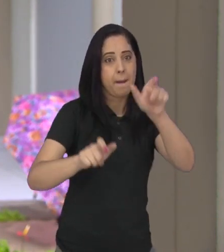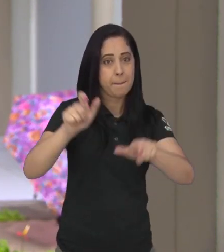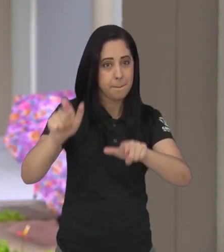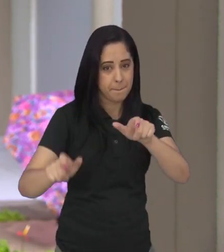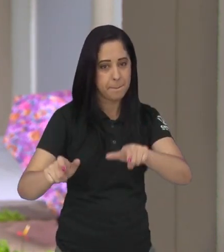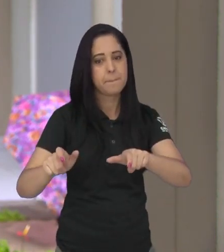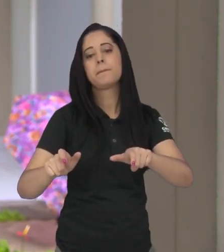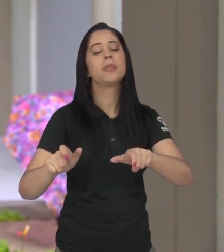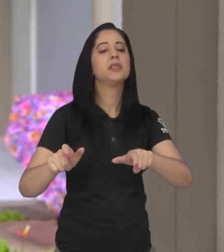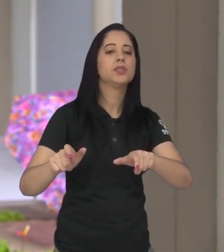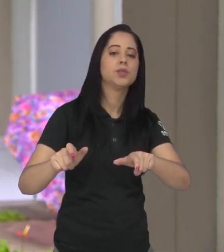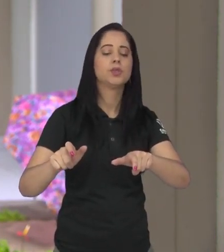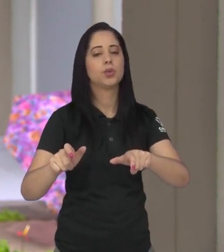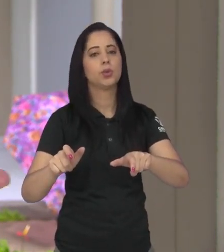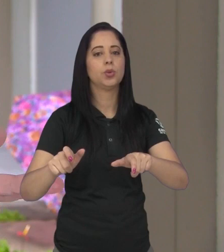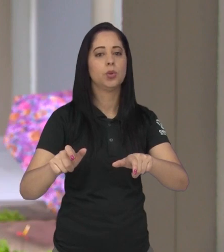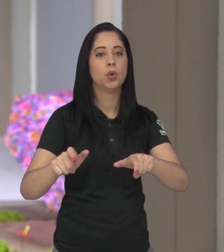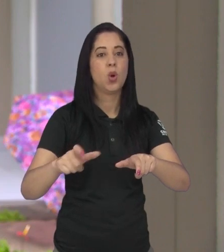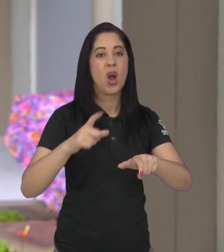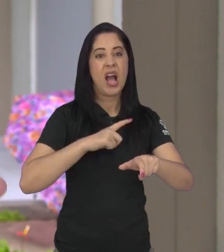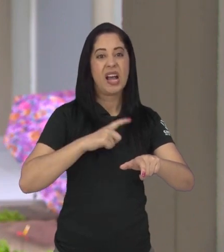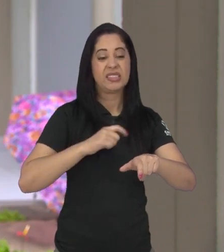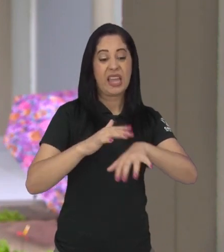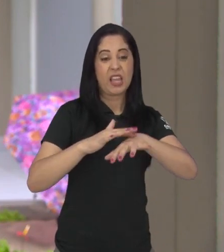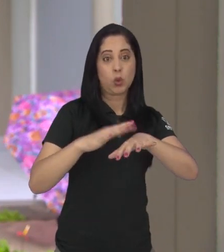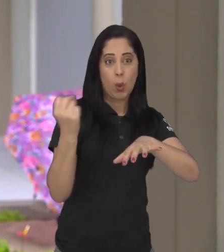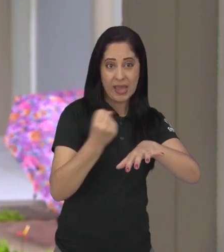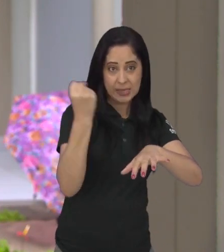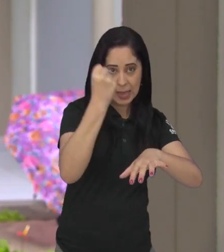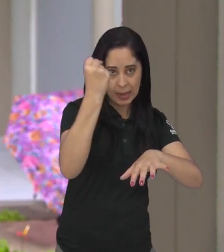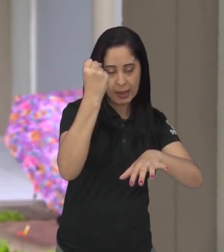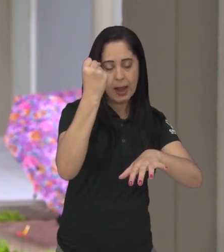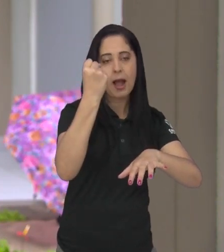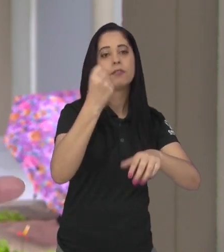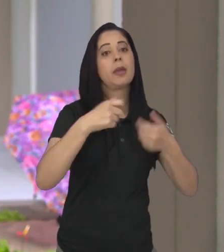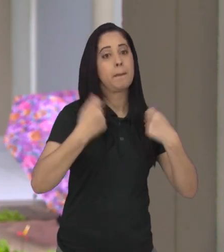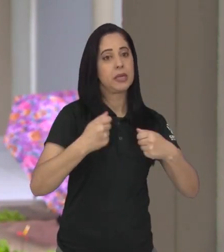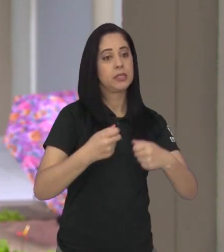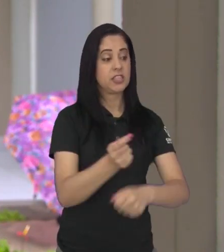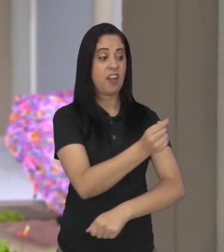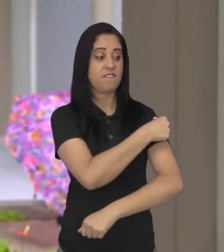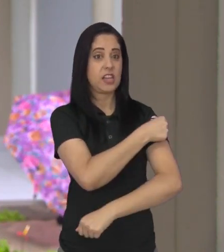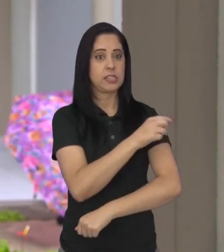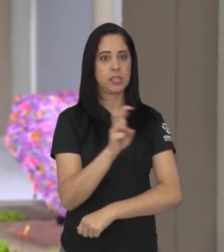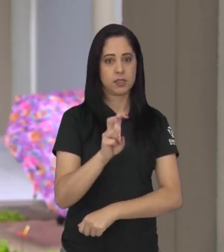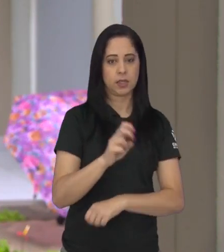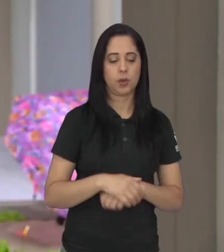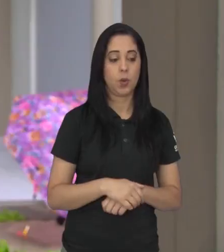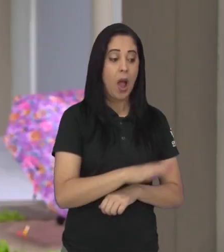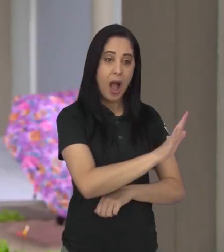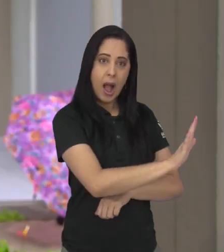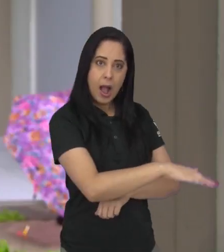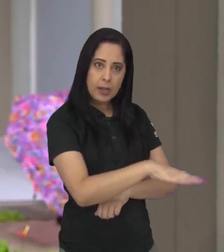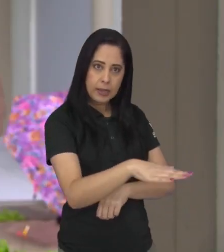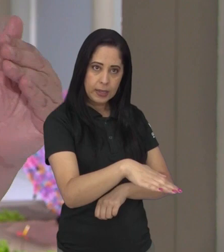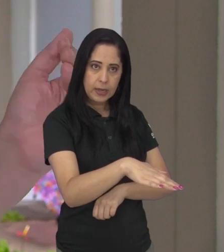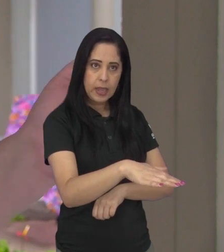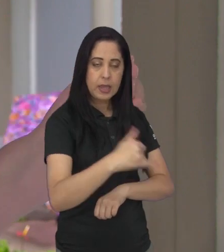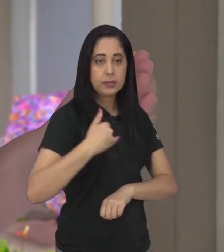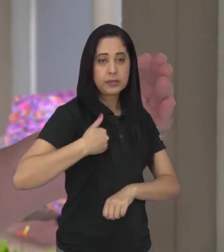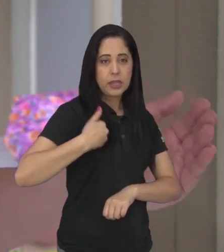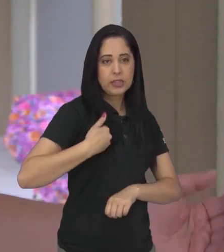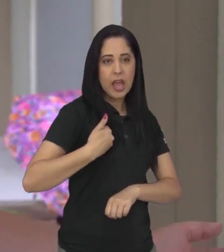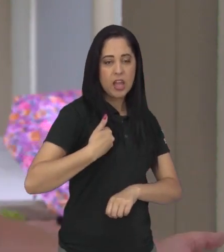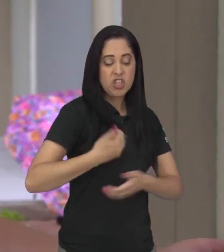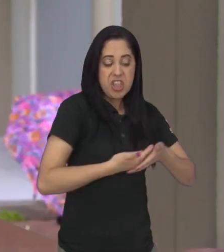E pessoas com uma imunidade grave, a gente já tem a 5ª dose. Vacinação para criança a gente está